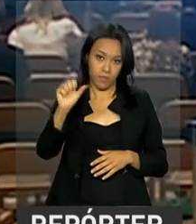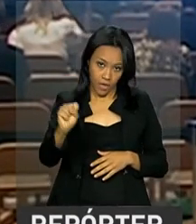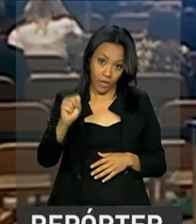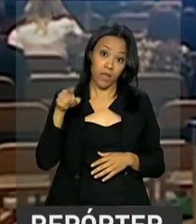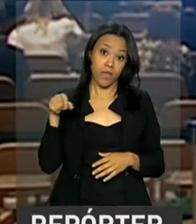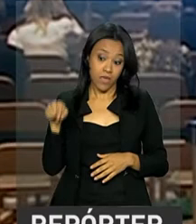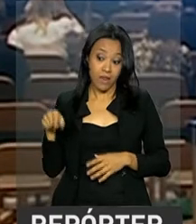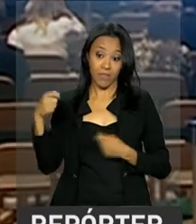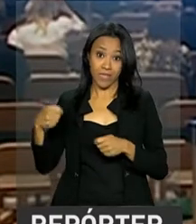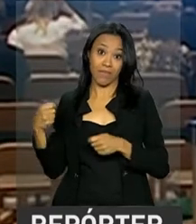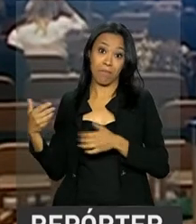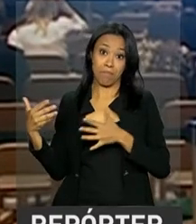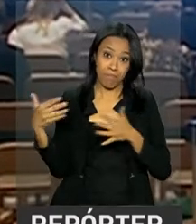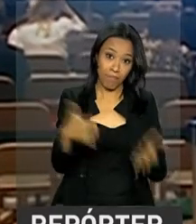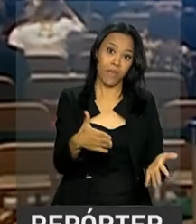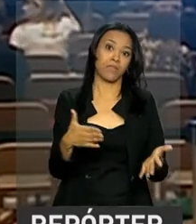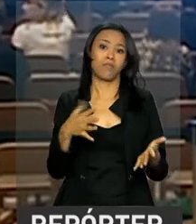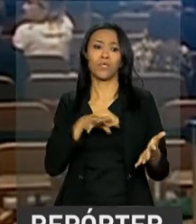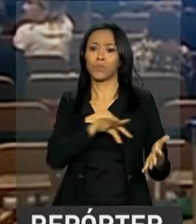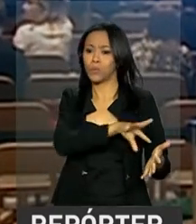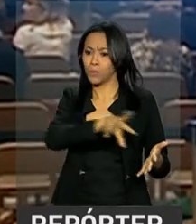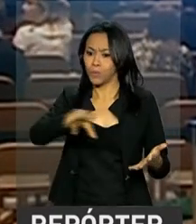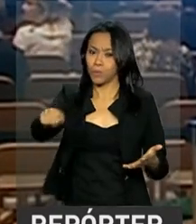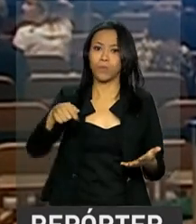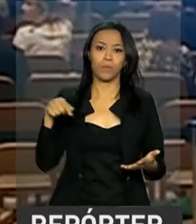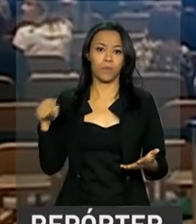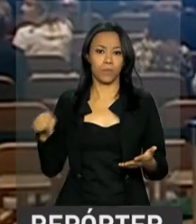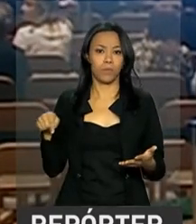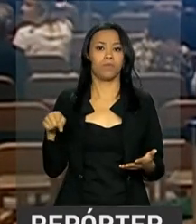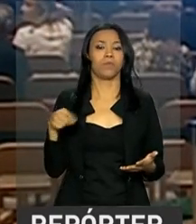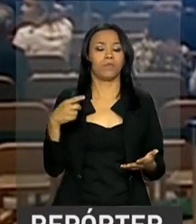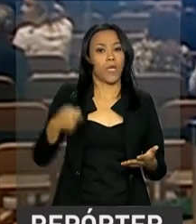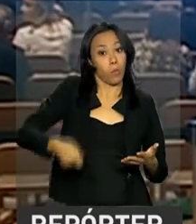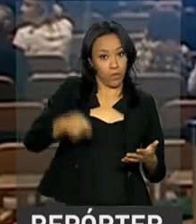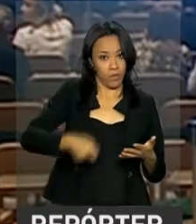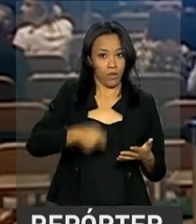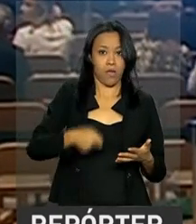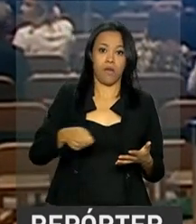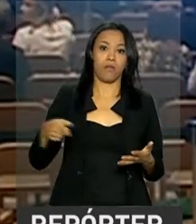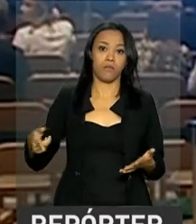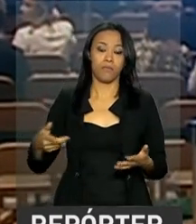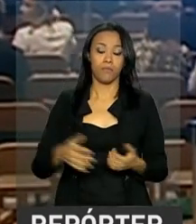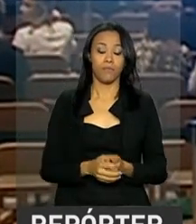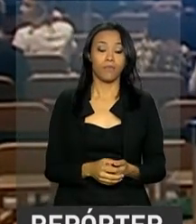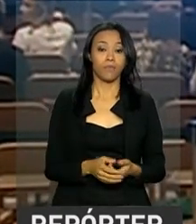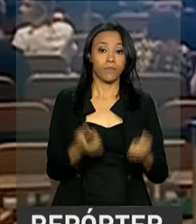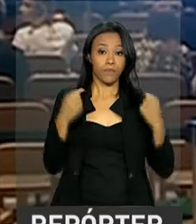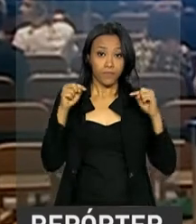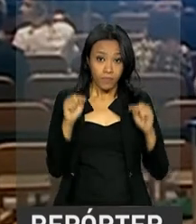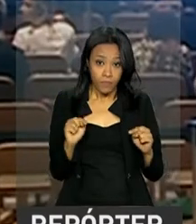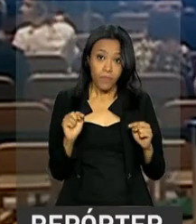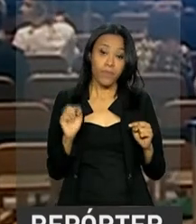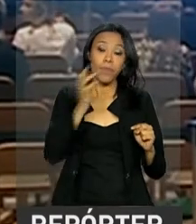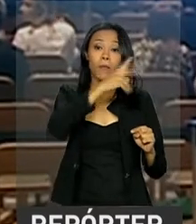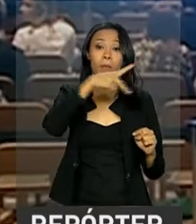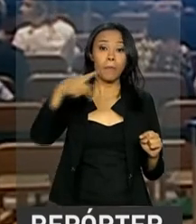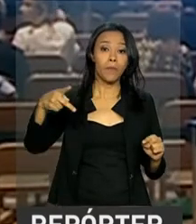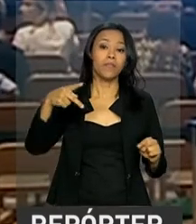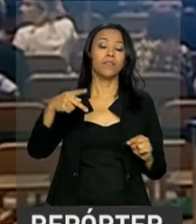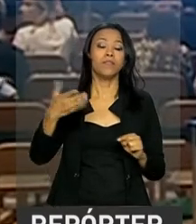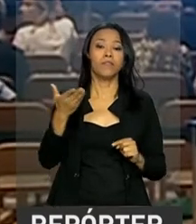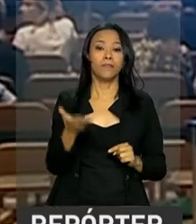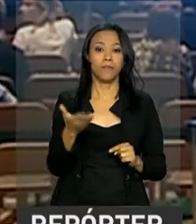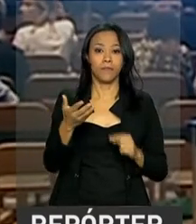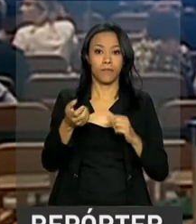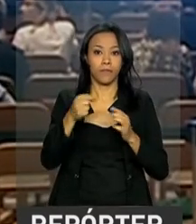exploração compulsória de todos os campos do pré-sal com participação mínima de 30%. O presidente da Petrobras